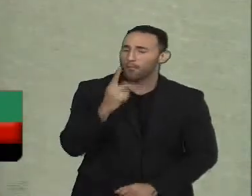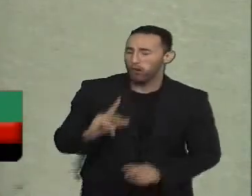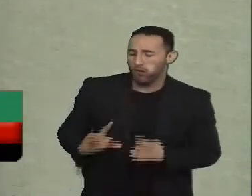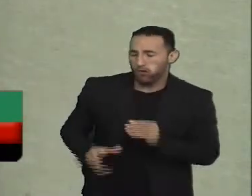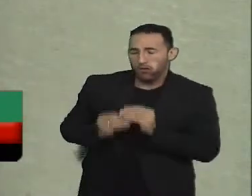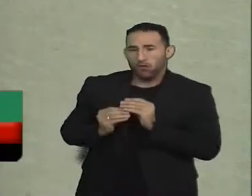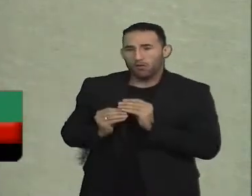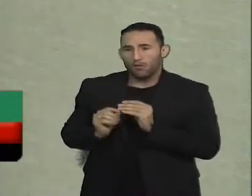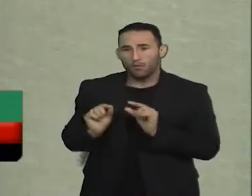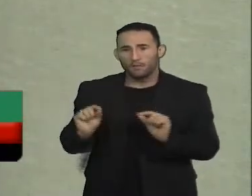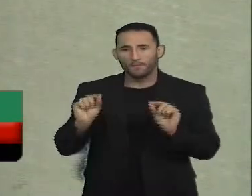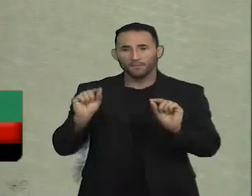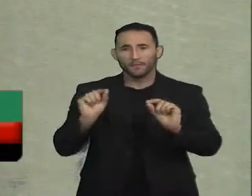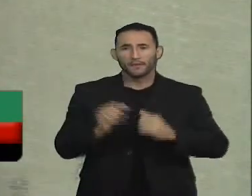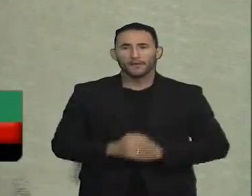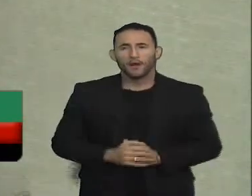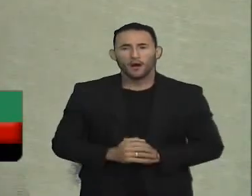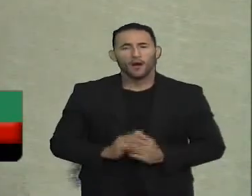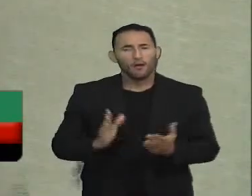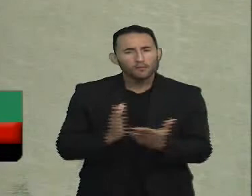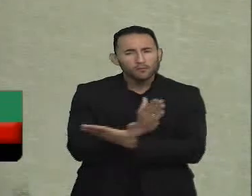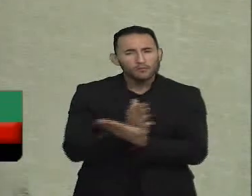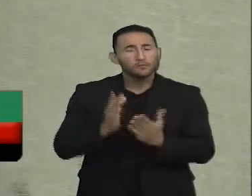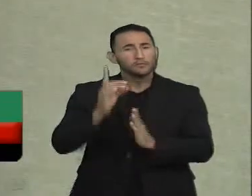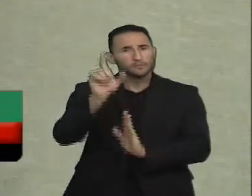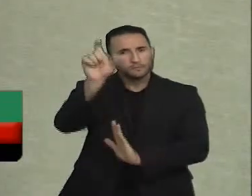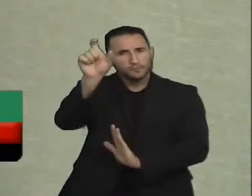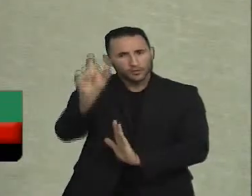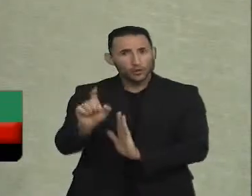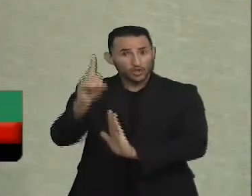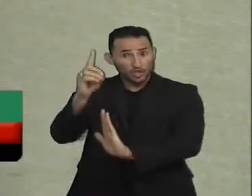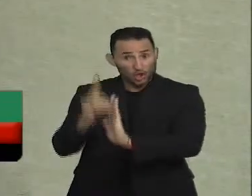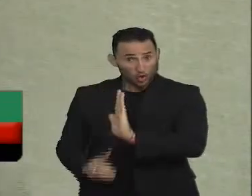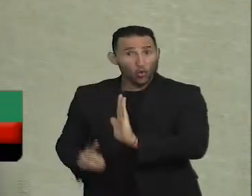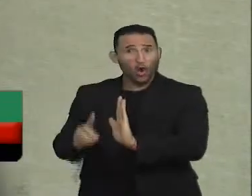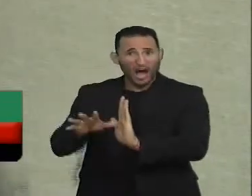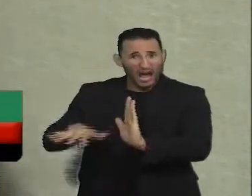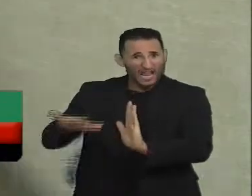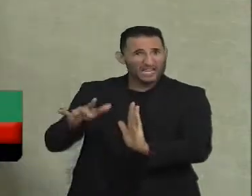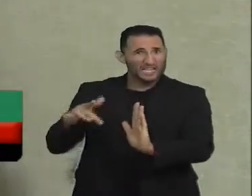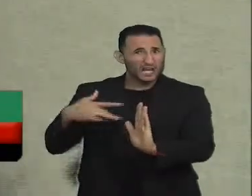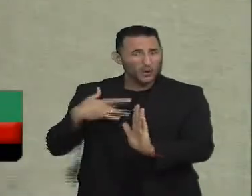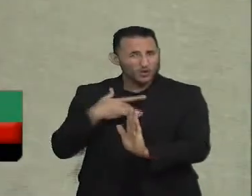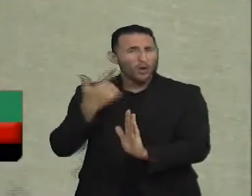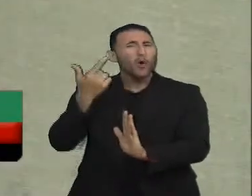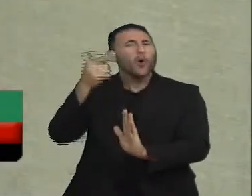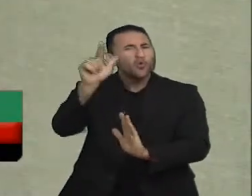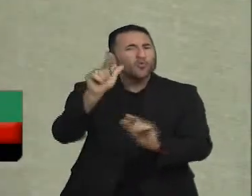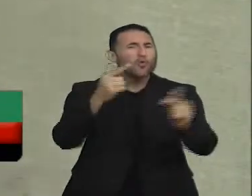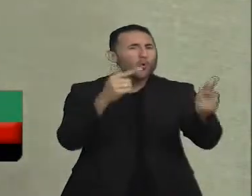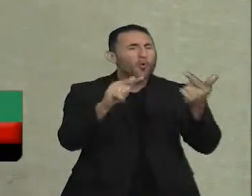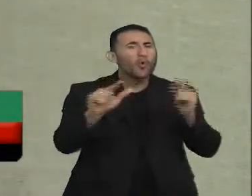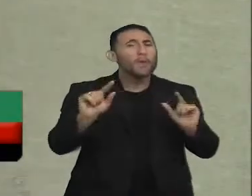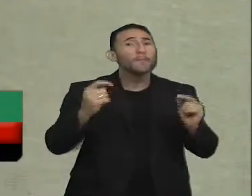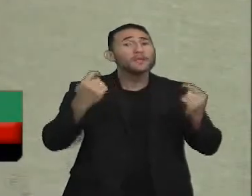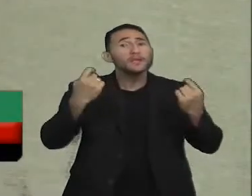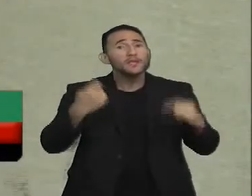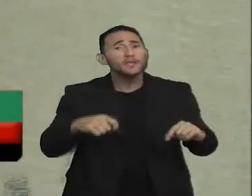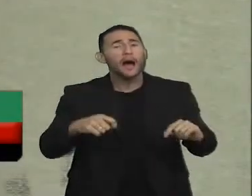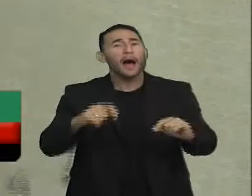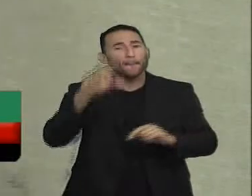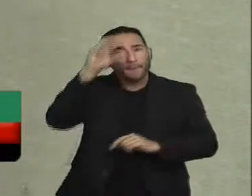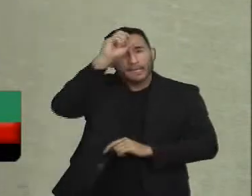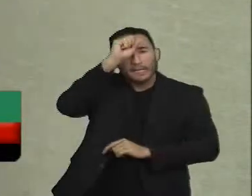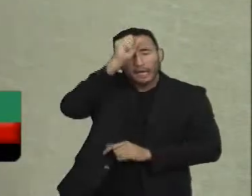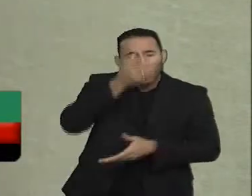Excelência, onde alguns diretores, não só da saúde, mas no geral, tem que aprender um pouco com o César o que é servir, o que,